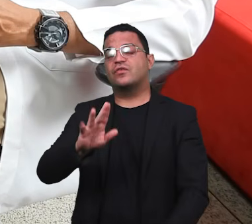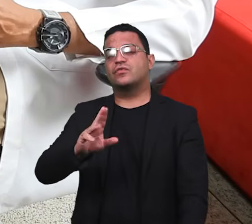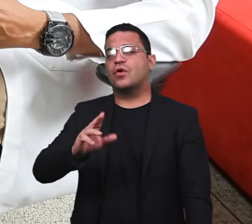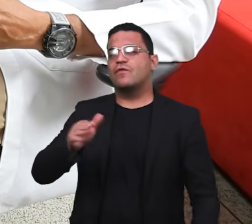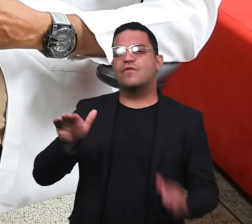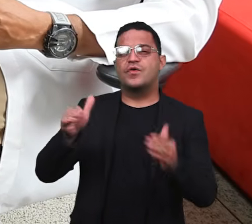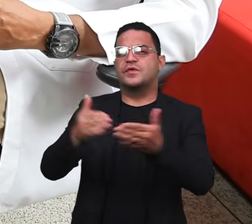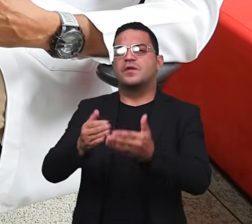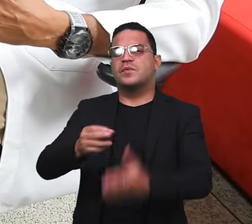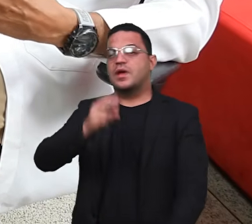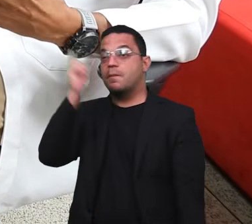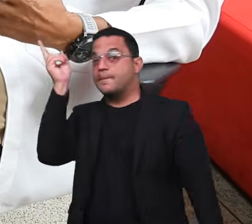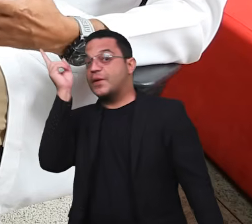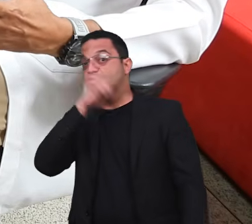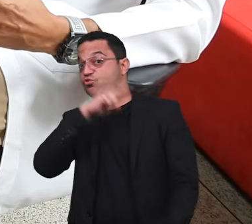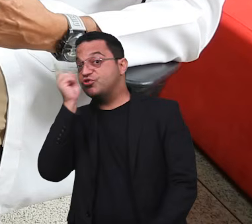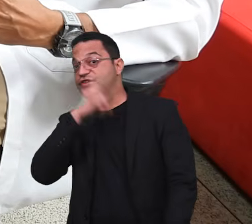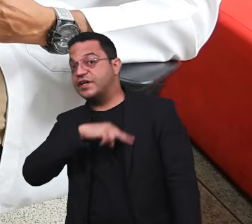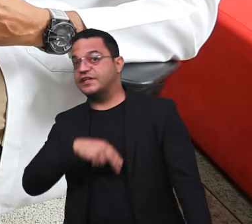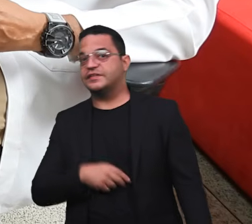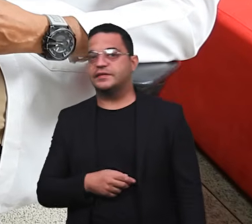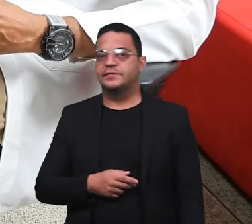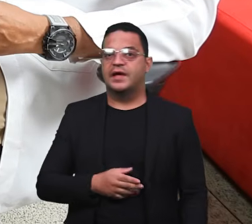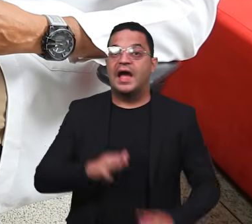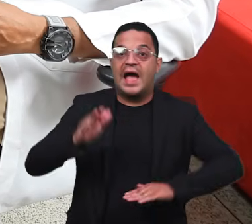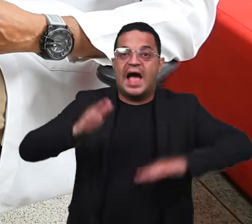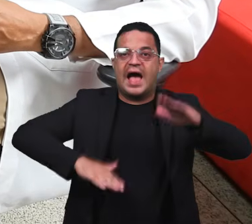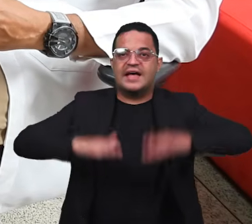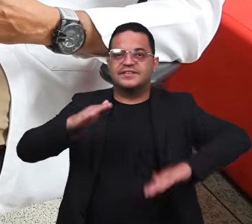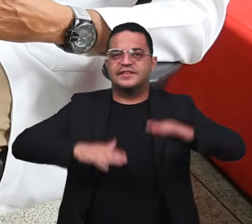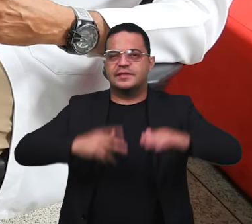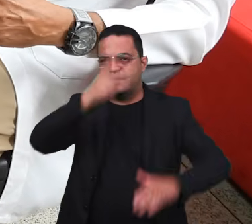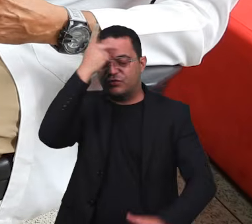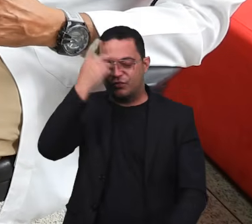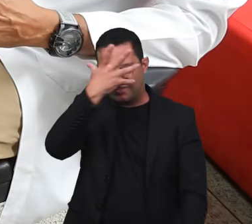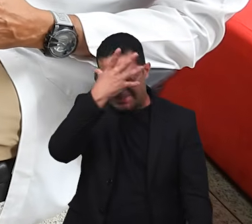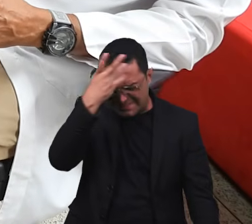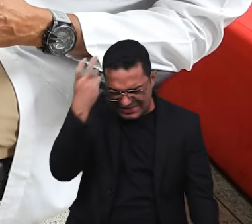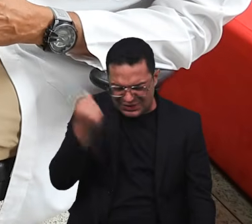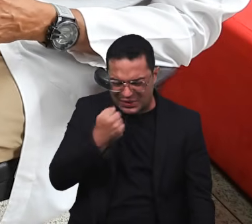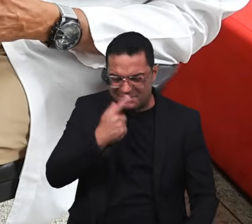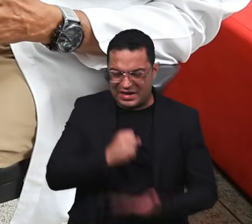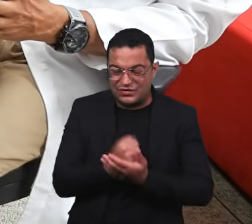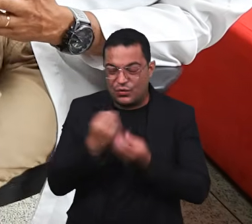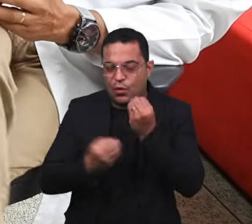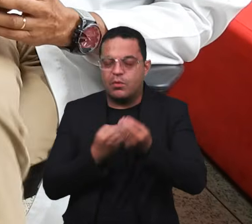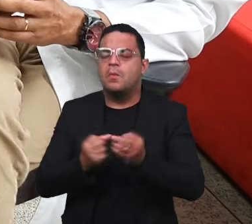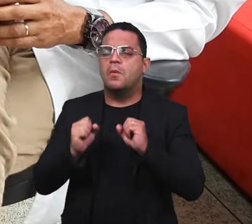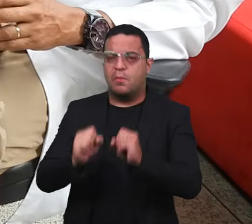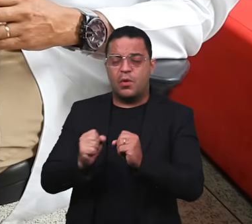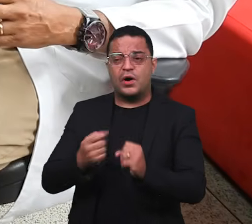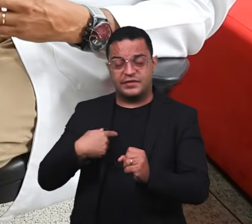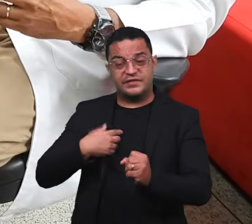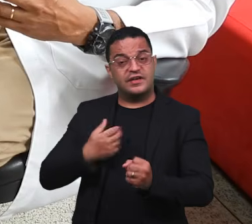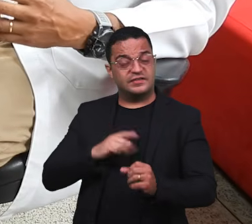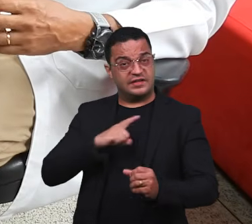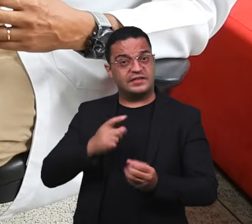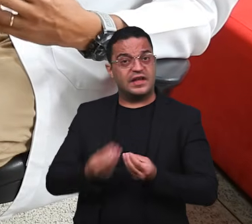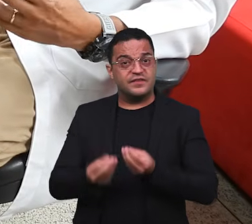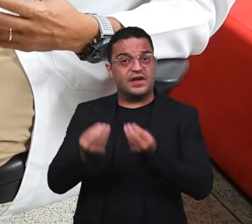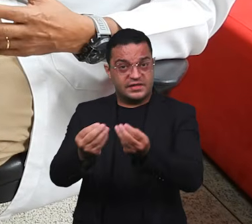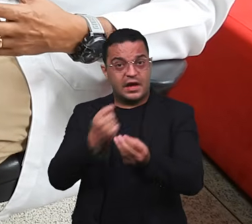emergência, situações em que se esquece muitas vezes a medicação. Então esse programa é maravilhoso, Hugo, porque isso só